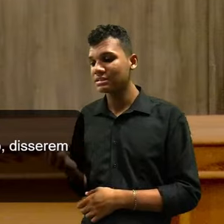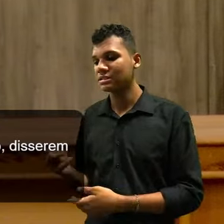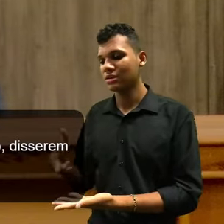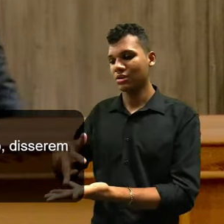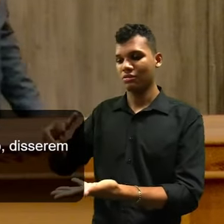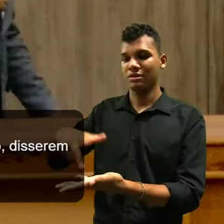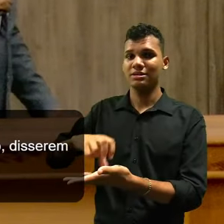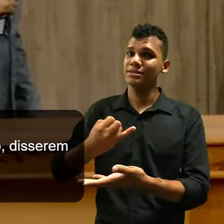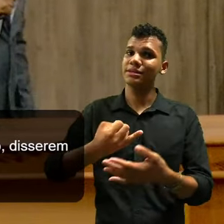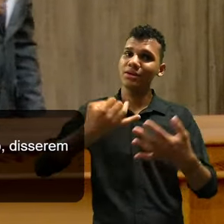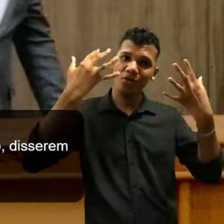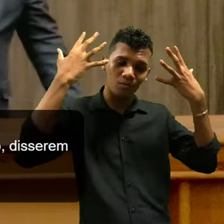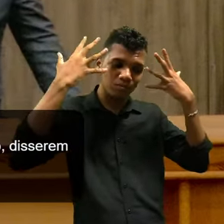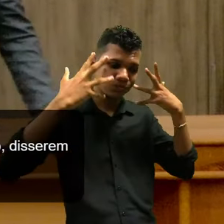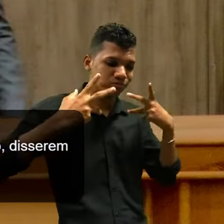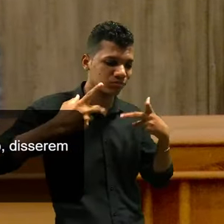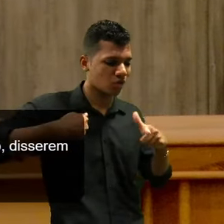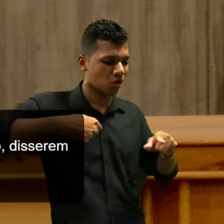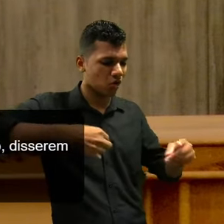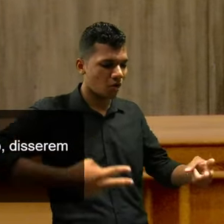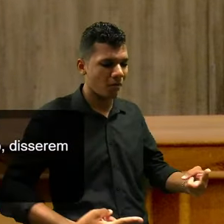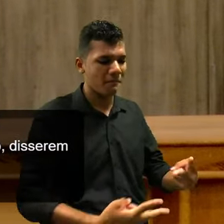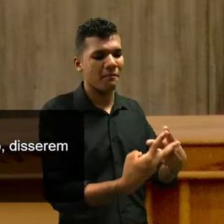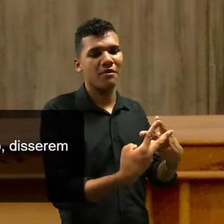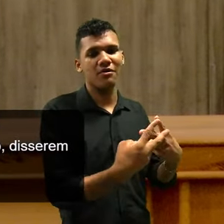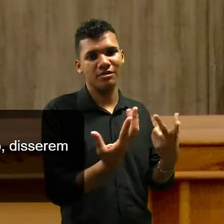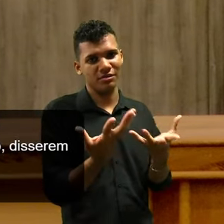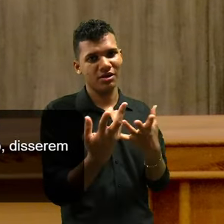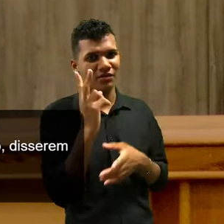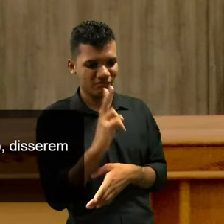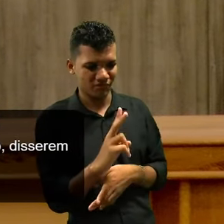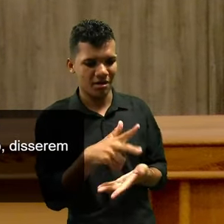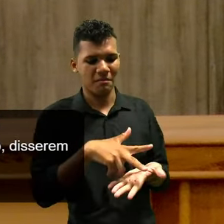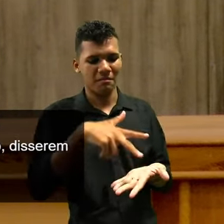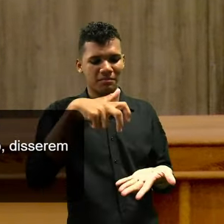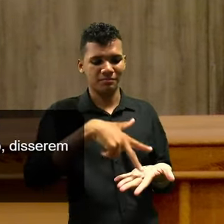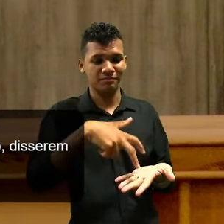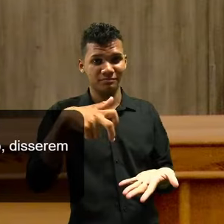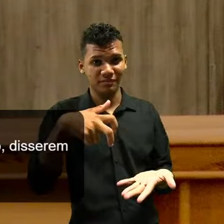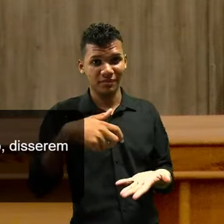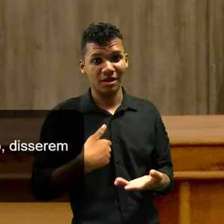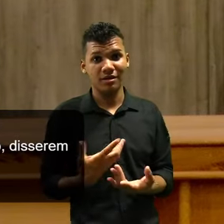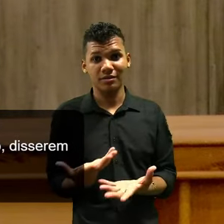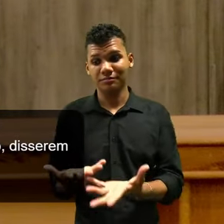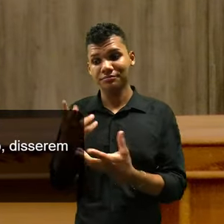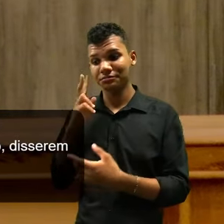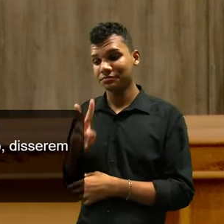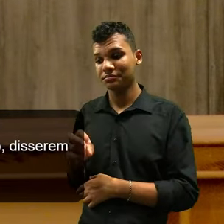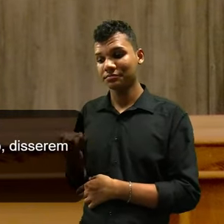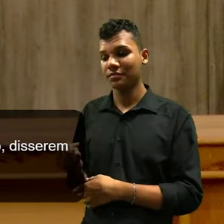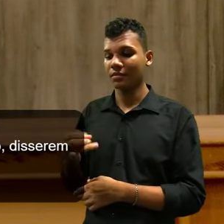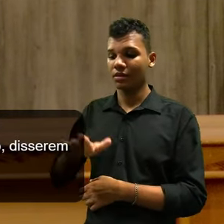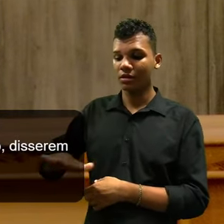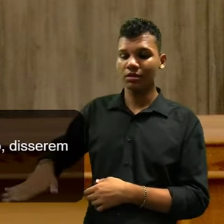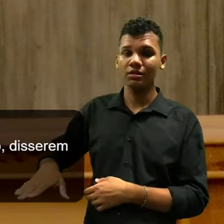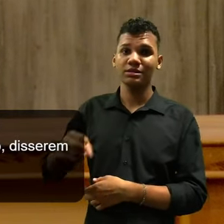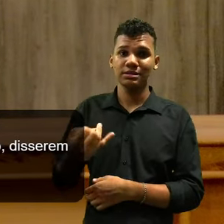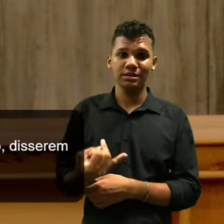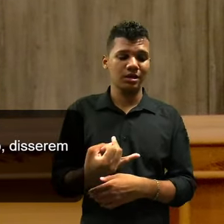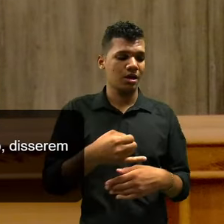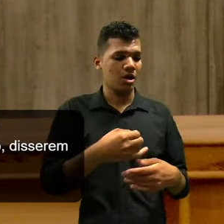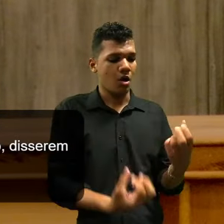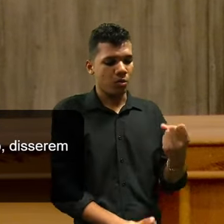do leão é assim ou não é eu quero ver se ele pula É se botar ele na fornalha